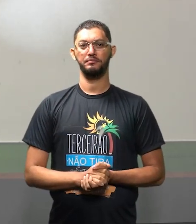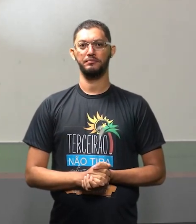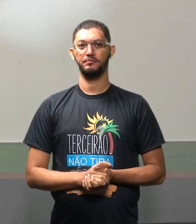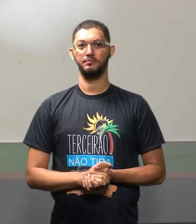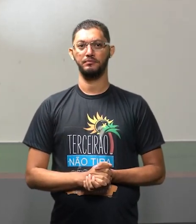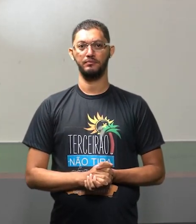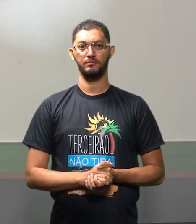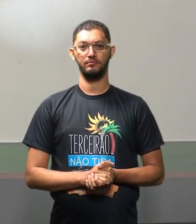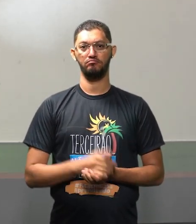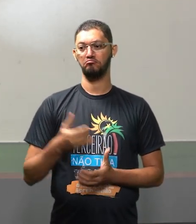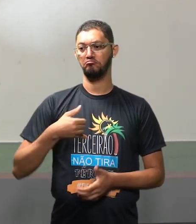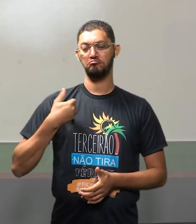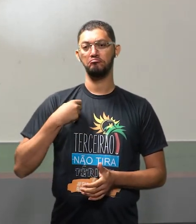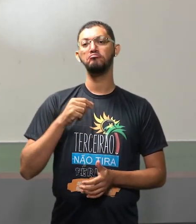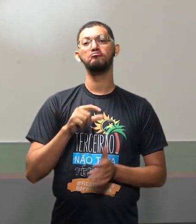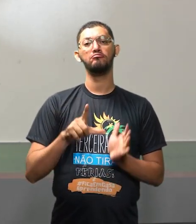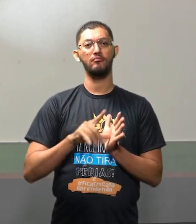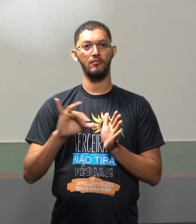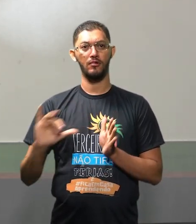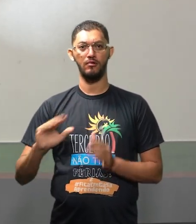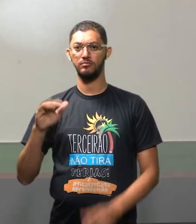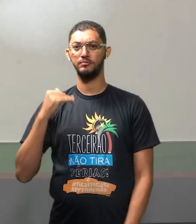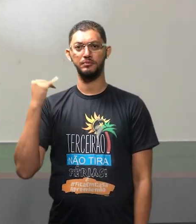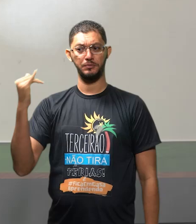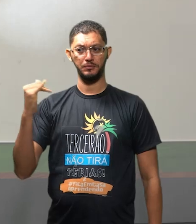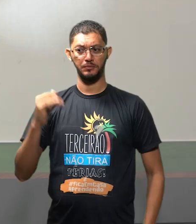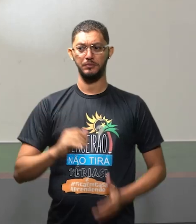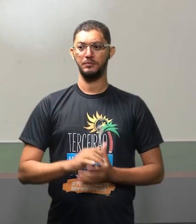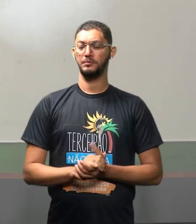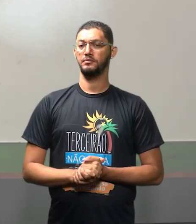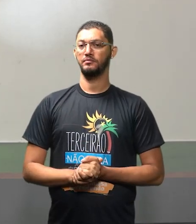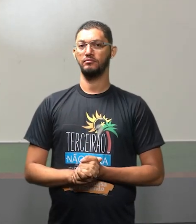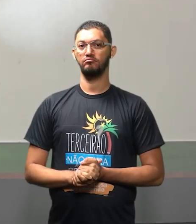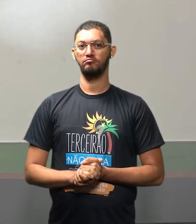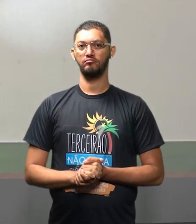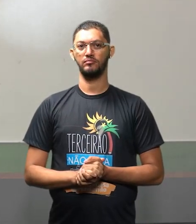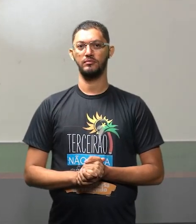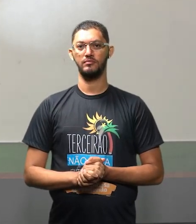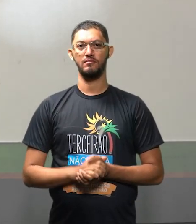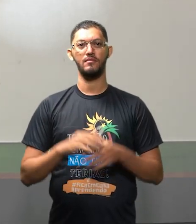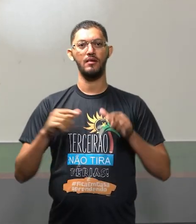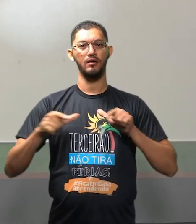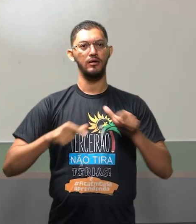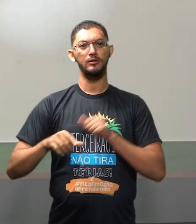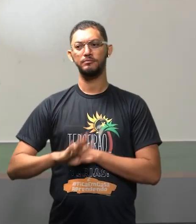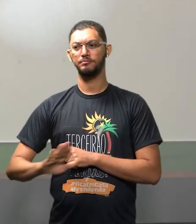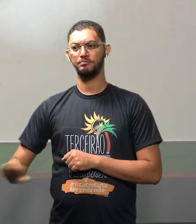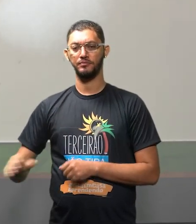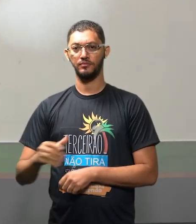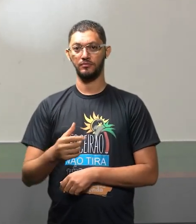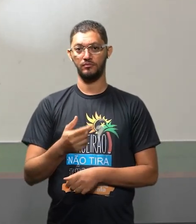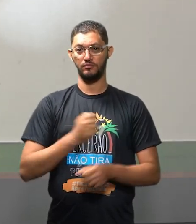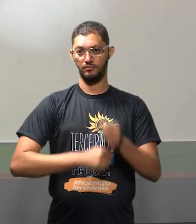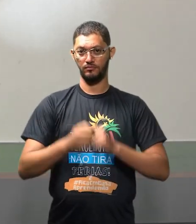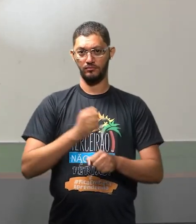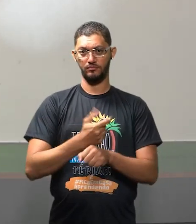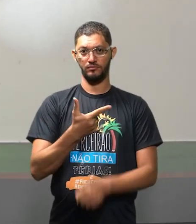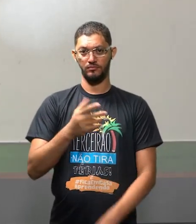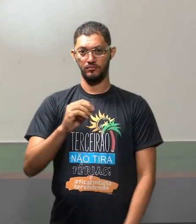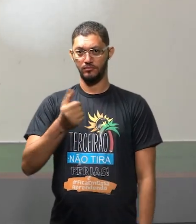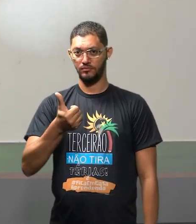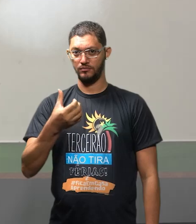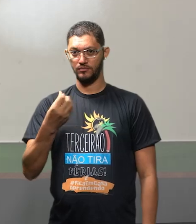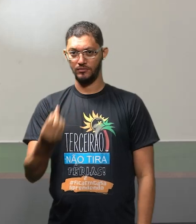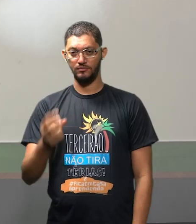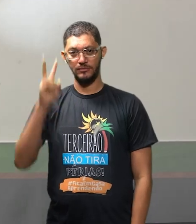idade legalmente falando, a maior idade legal, foram submetidas a trabalho infantil em 2016. Sempre lembrando que tem